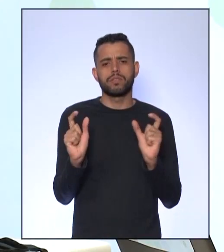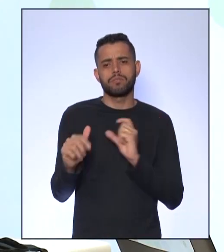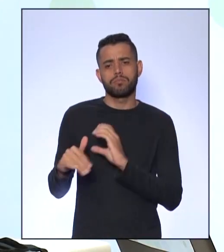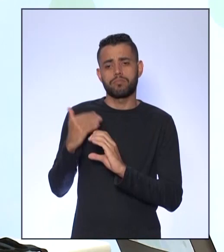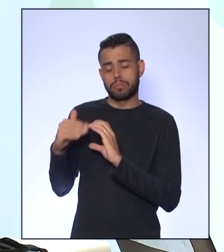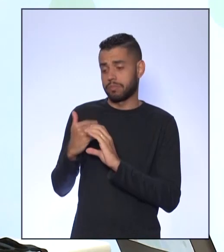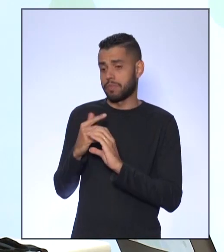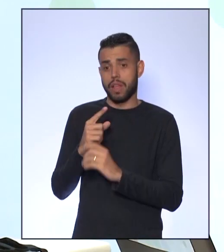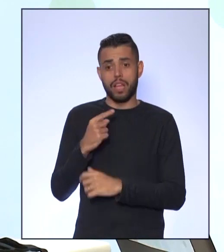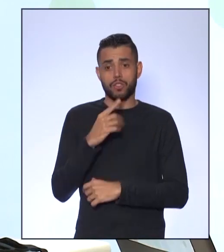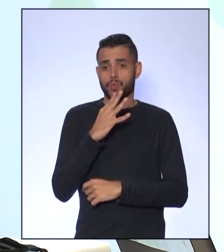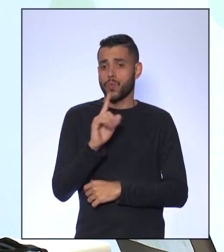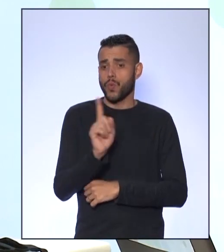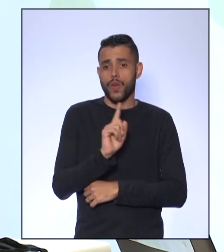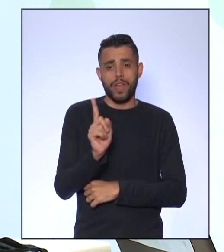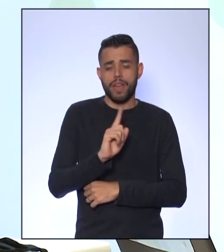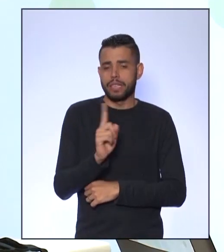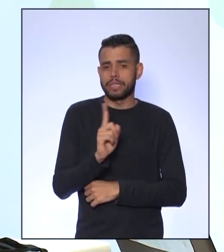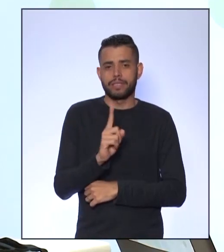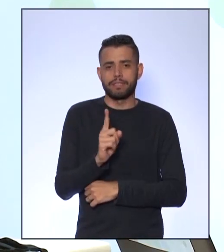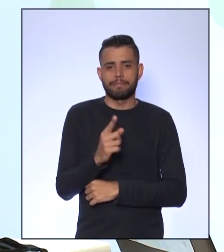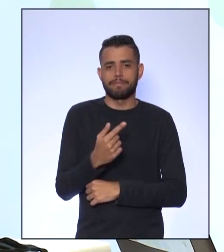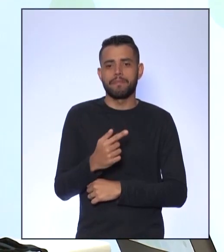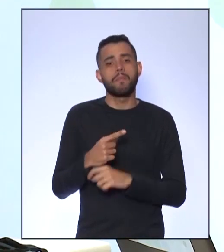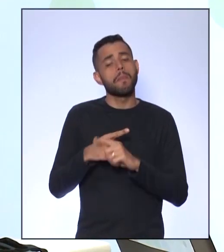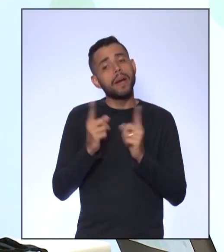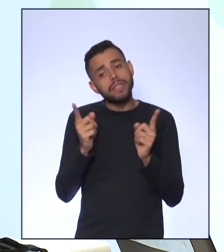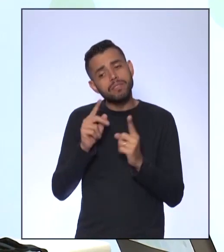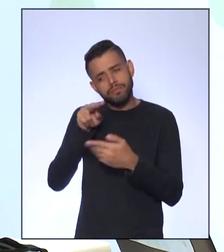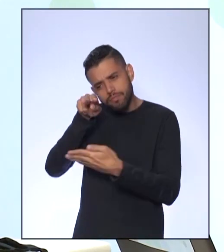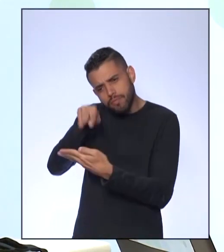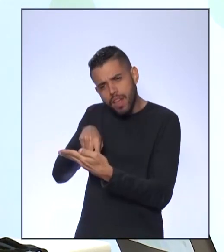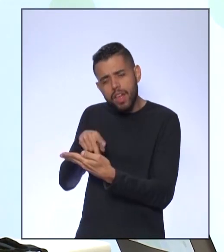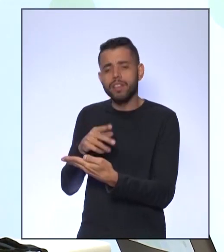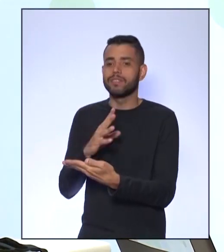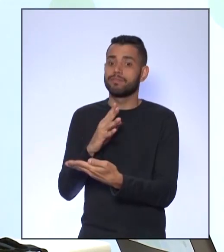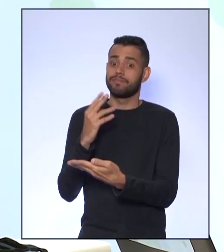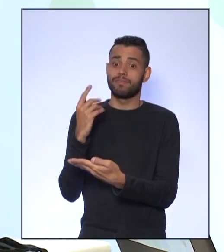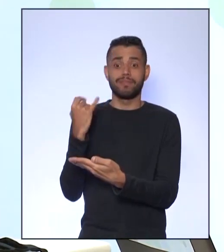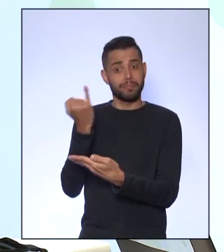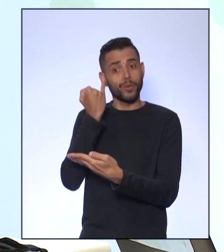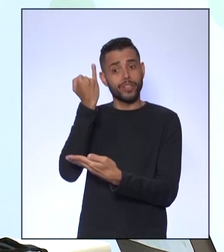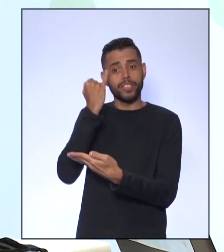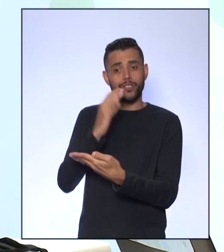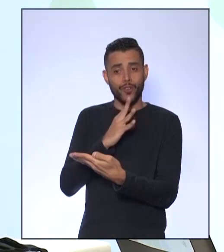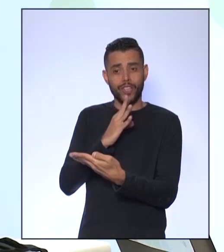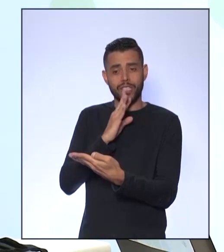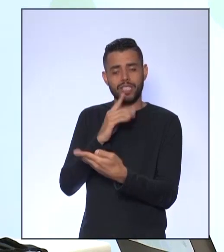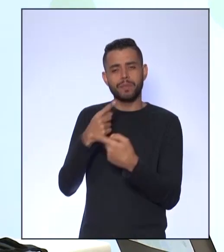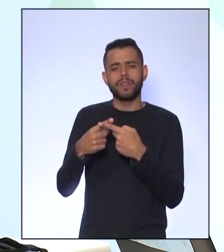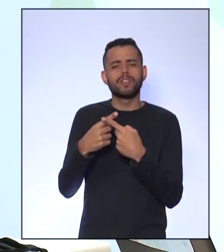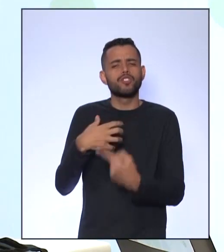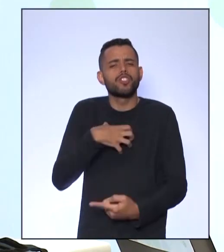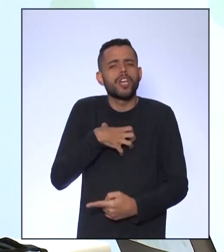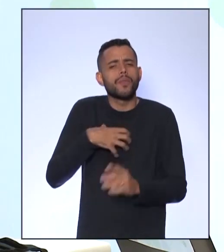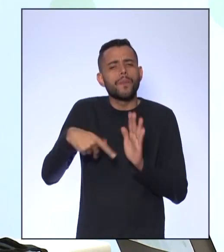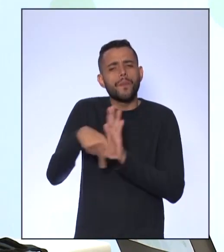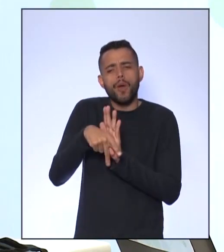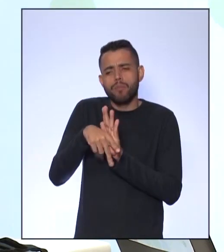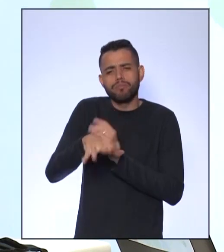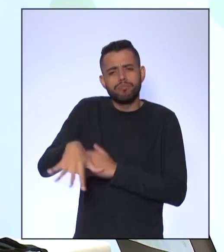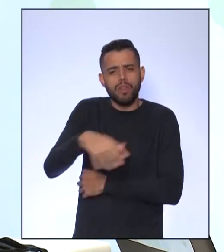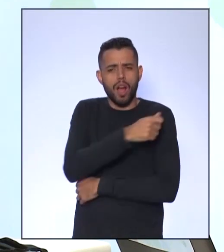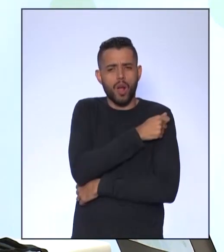palavras que a gente nem ouviu, não tem conhecimento, mas que é interessante a gente conhecer também, né, como esse linguajar, essa forma deles de